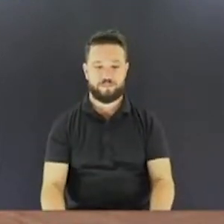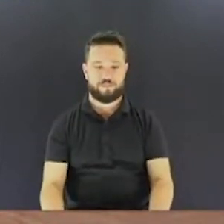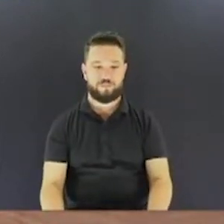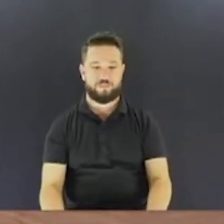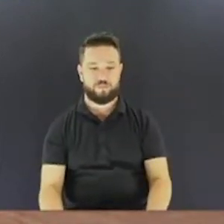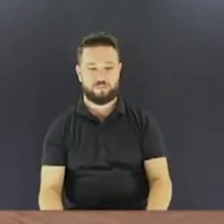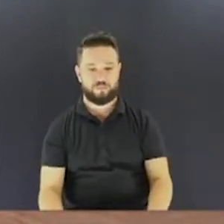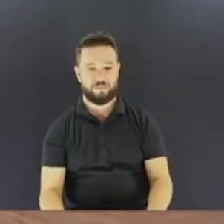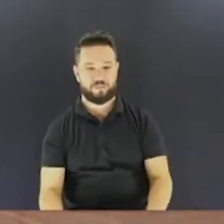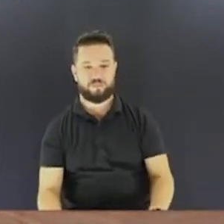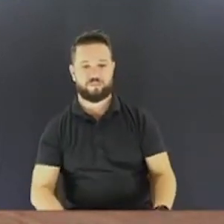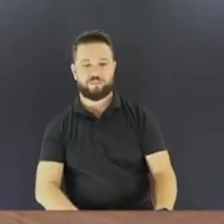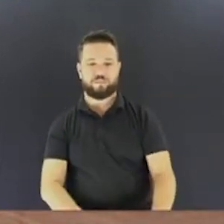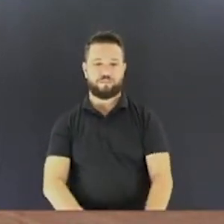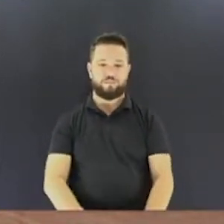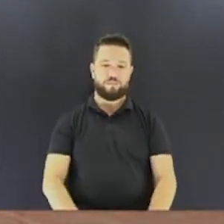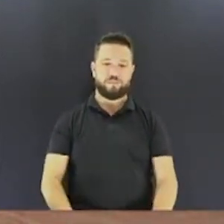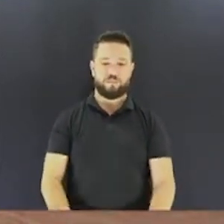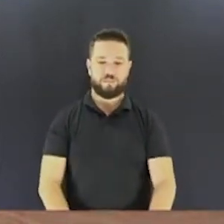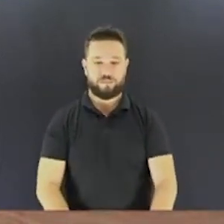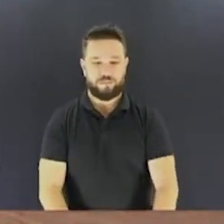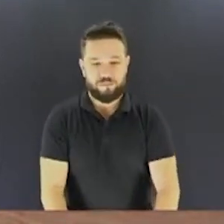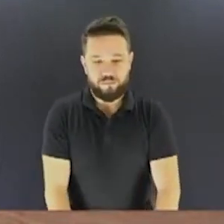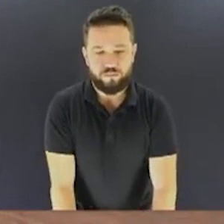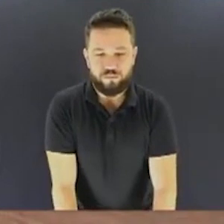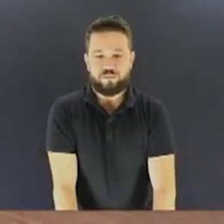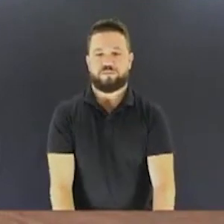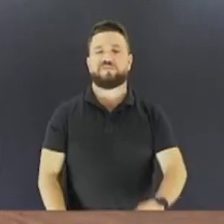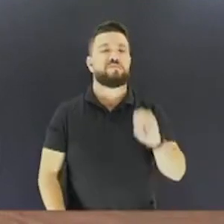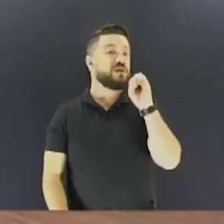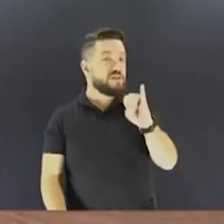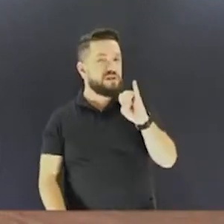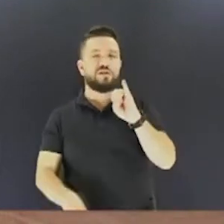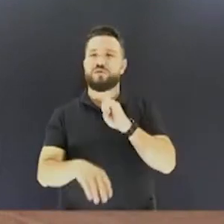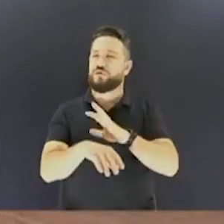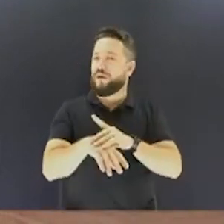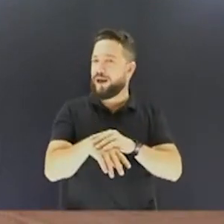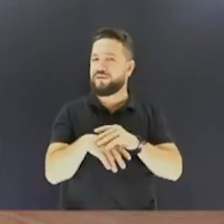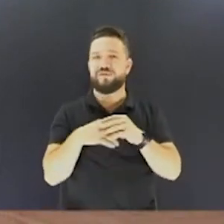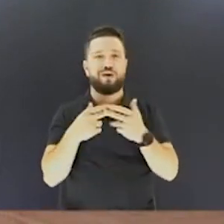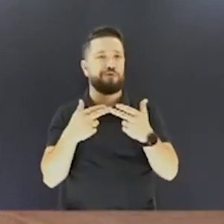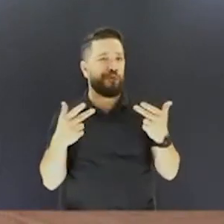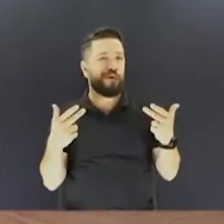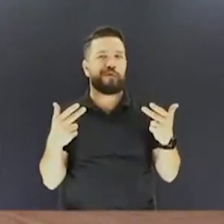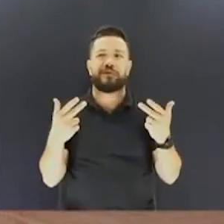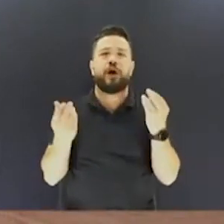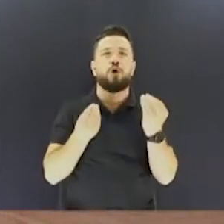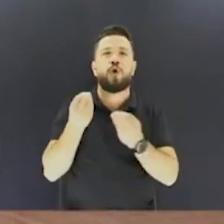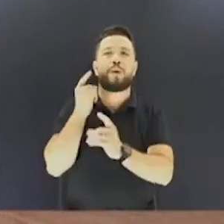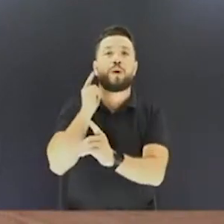sobre a doença e seus sintomas, bem como promover a inclusão dos indivíduos